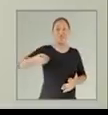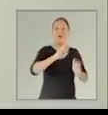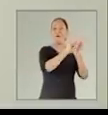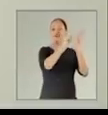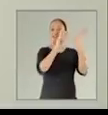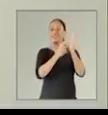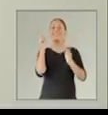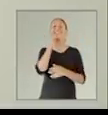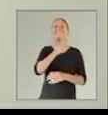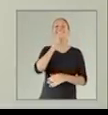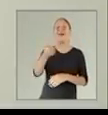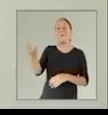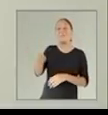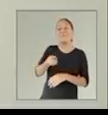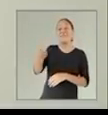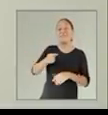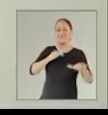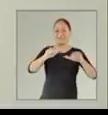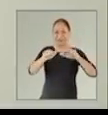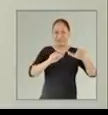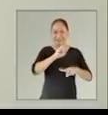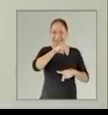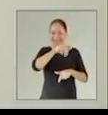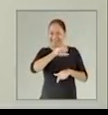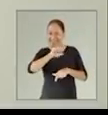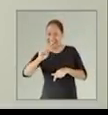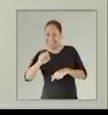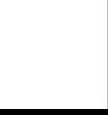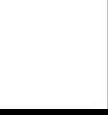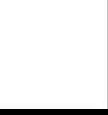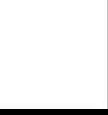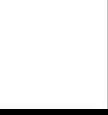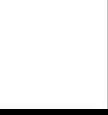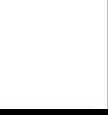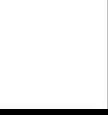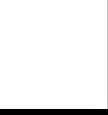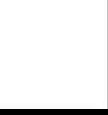regras de acesso aos benefícios trabalhistas e previdenciários.